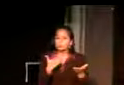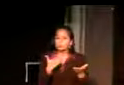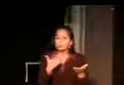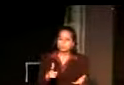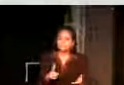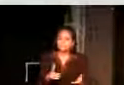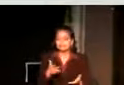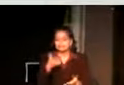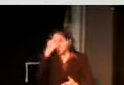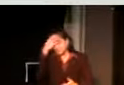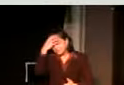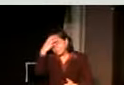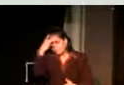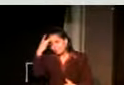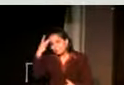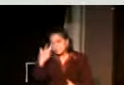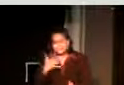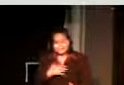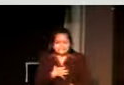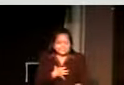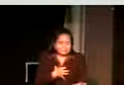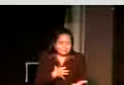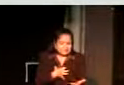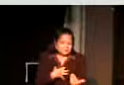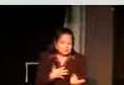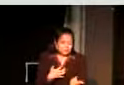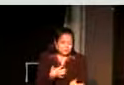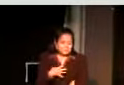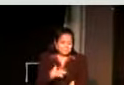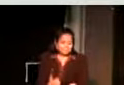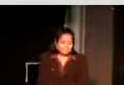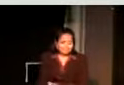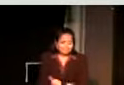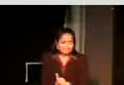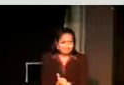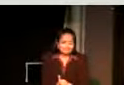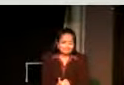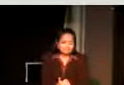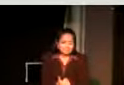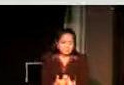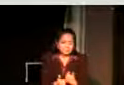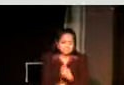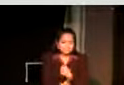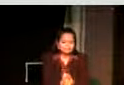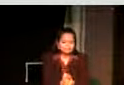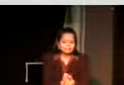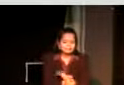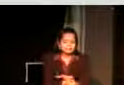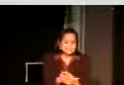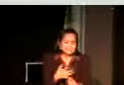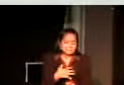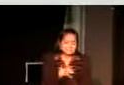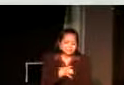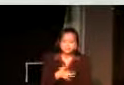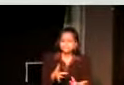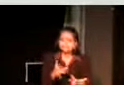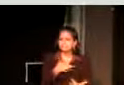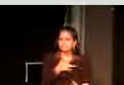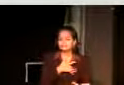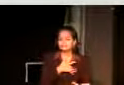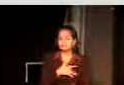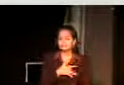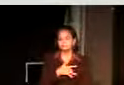ou colocar-se no lugar do outro pela empatia a fim de aproximar-se da sua miséria